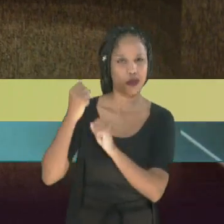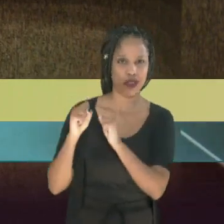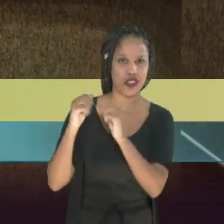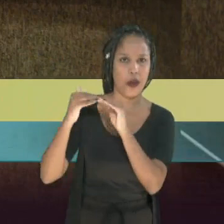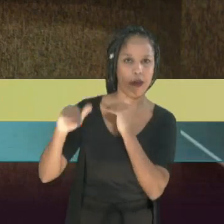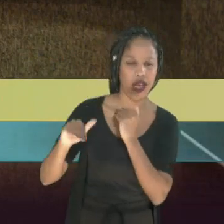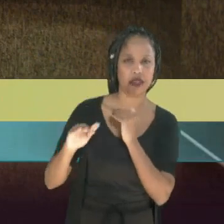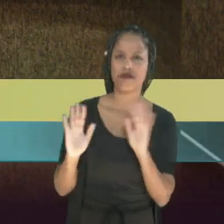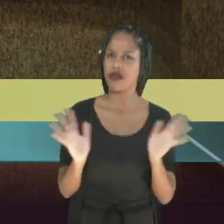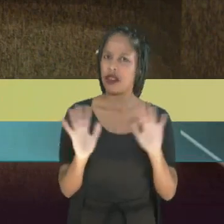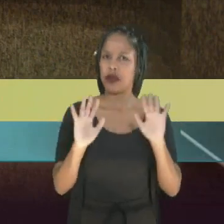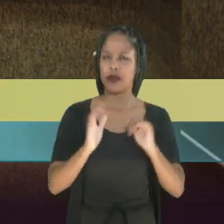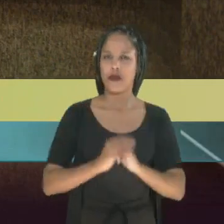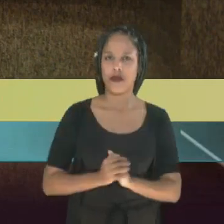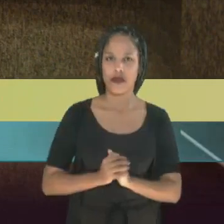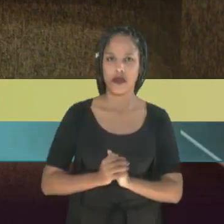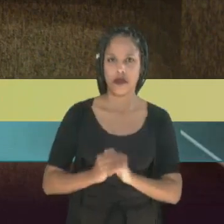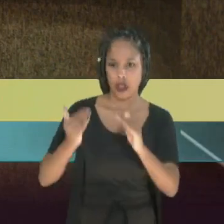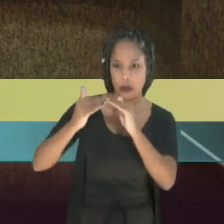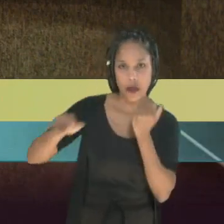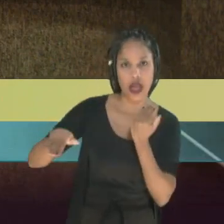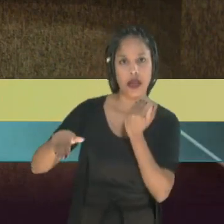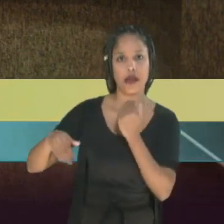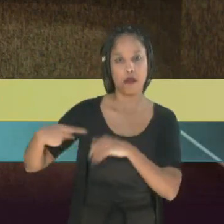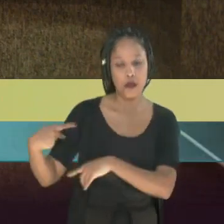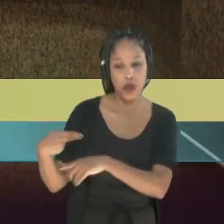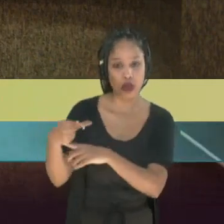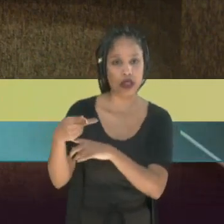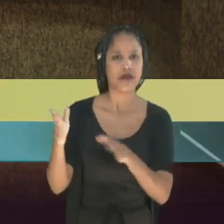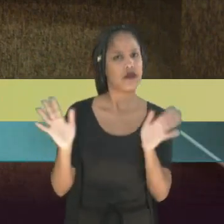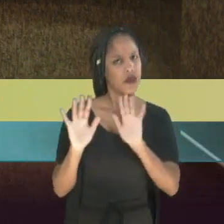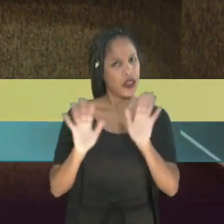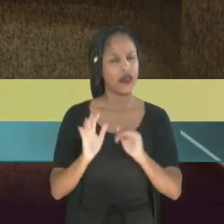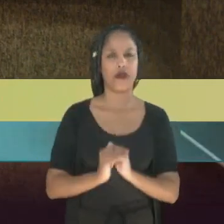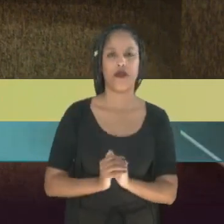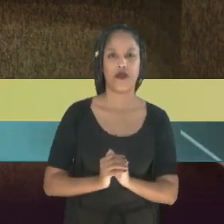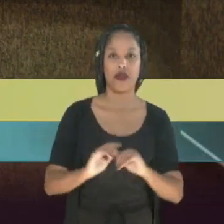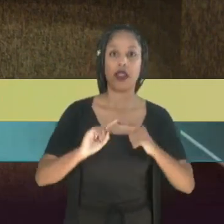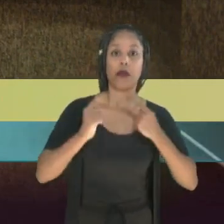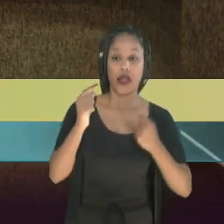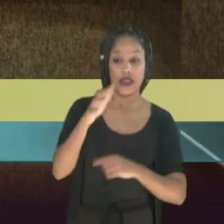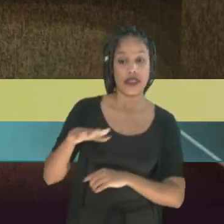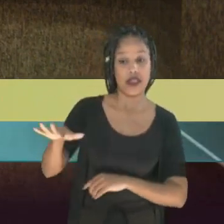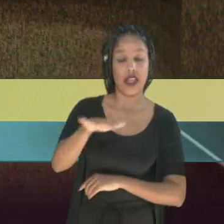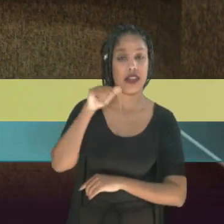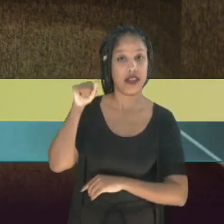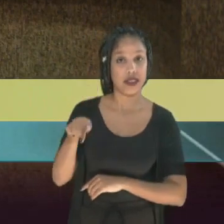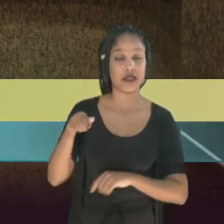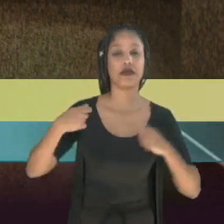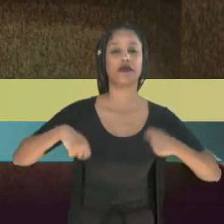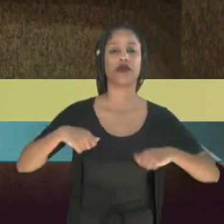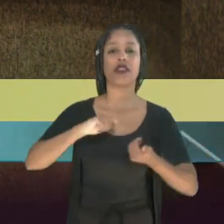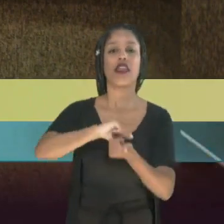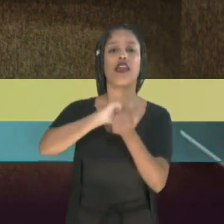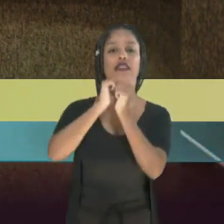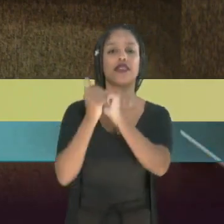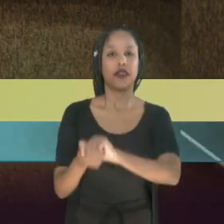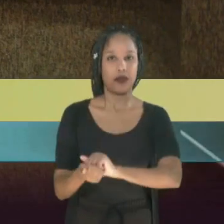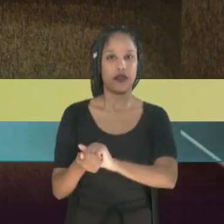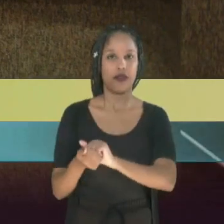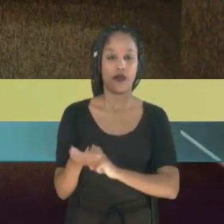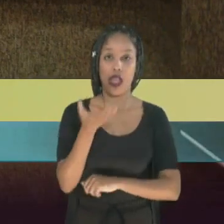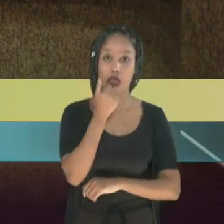de ser contra os produtores, mas esses setores precisam se adaptar para que a nossa alimentação não